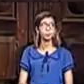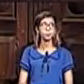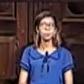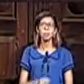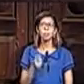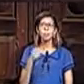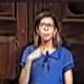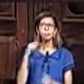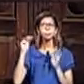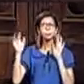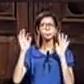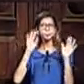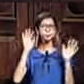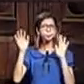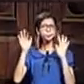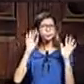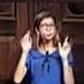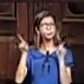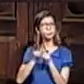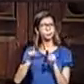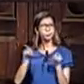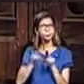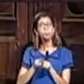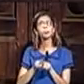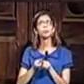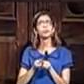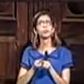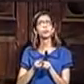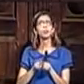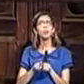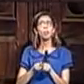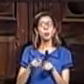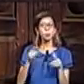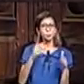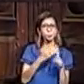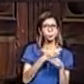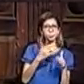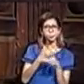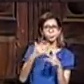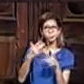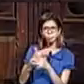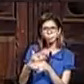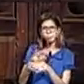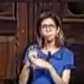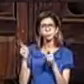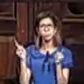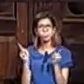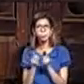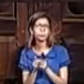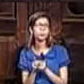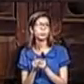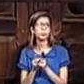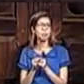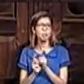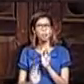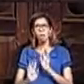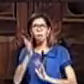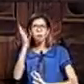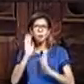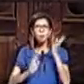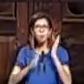Eu fico imaginando também, se nos demais municípios desse estado, se essas coisas não estão acontecendo por